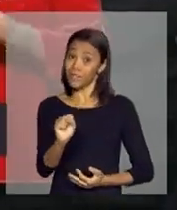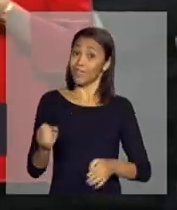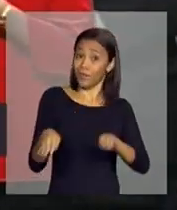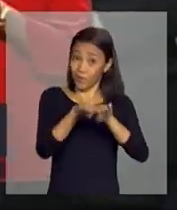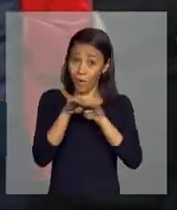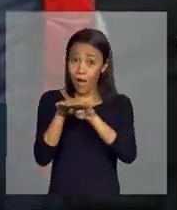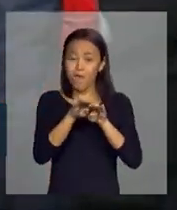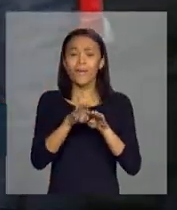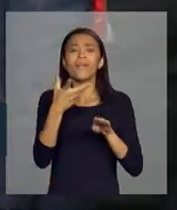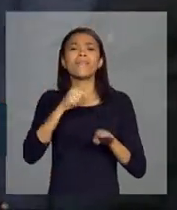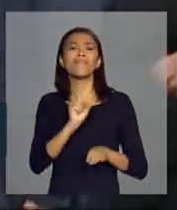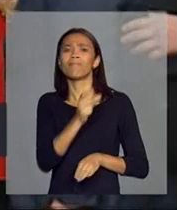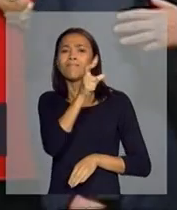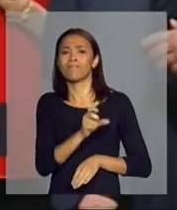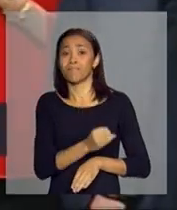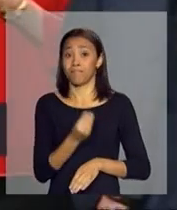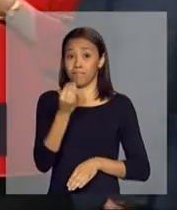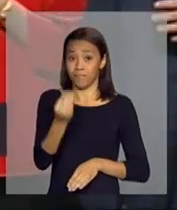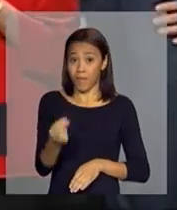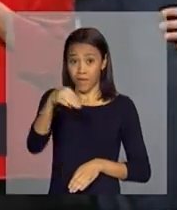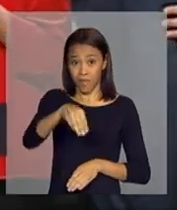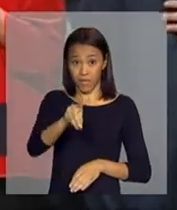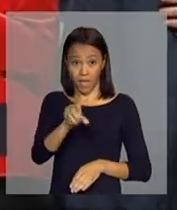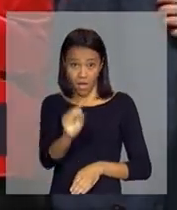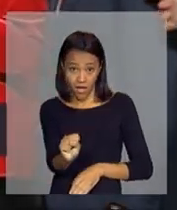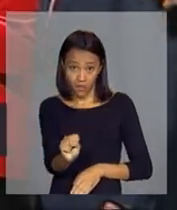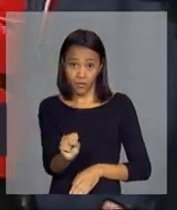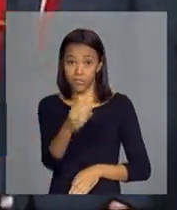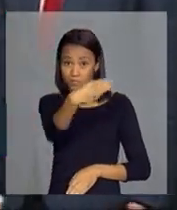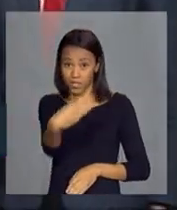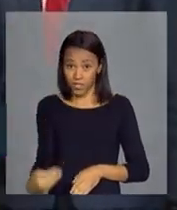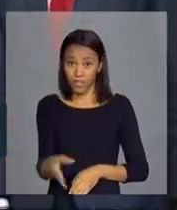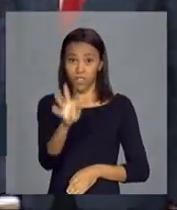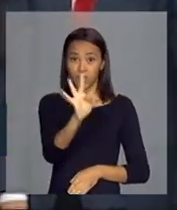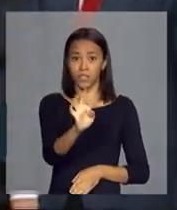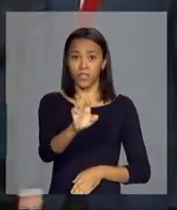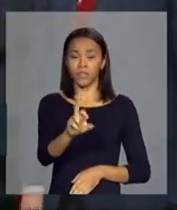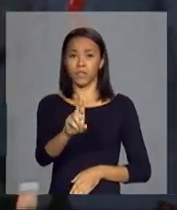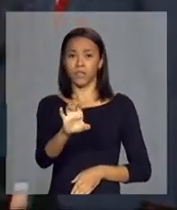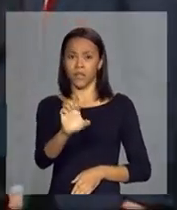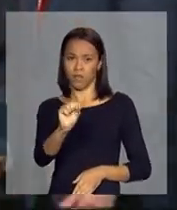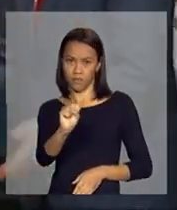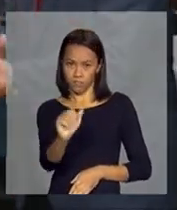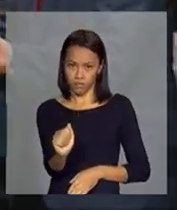a ser entregue pela ministra do Desenvolvimento Social e Combate à Fome, Tereza Campelo.